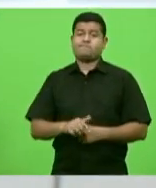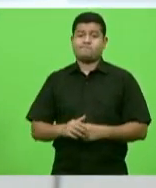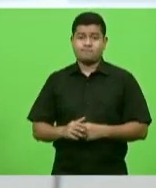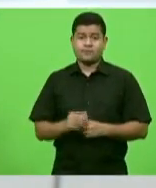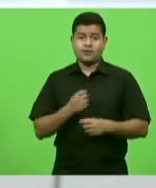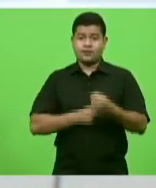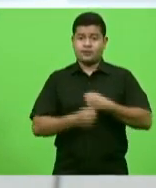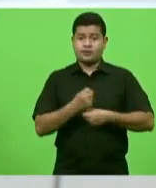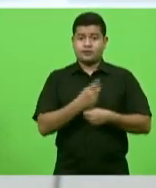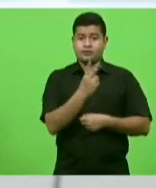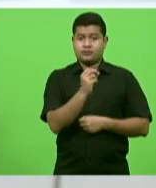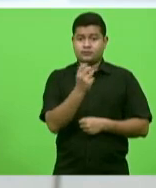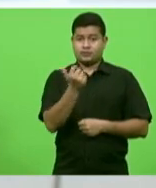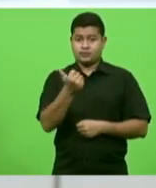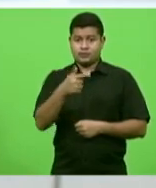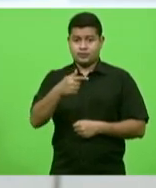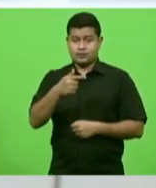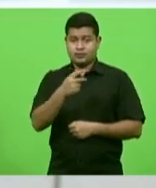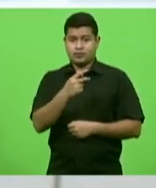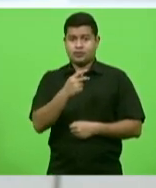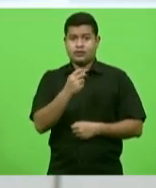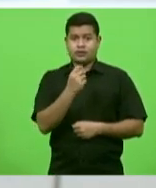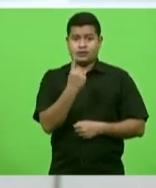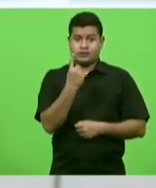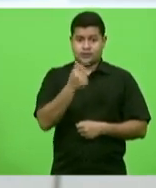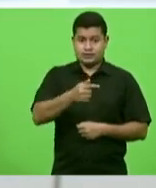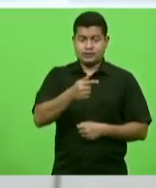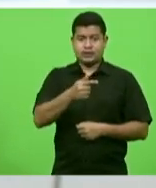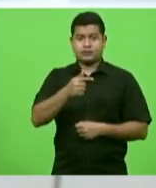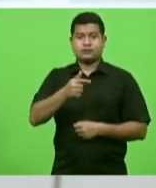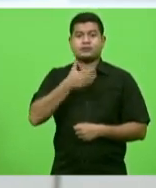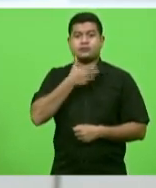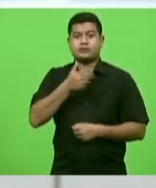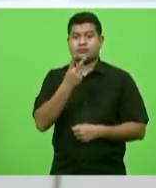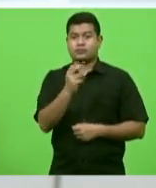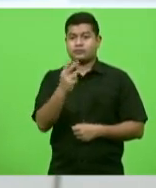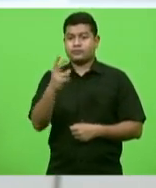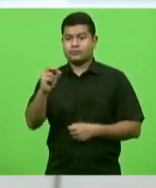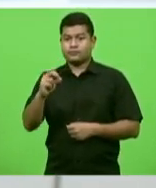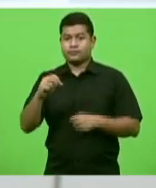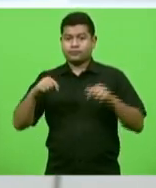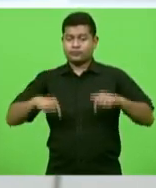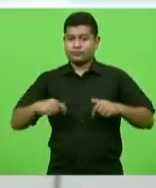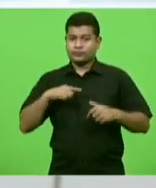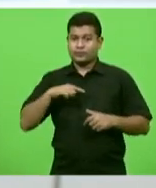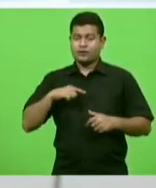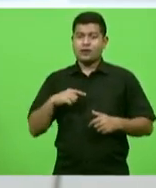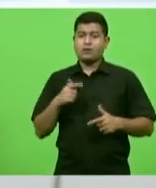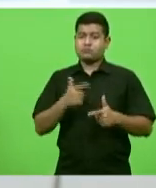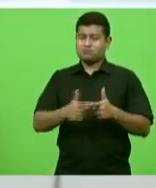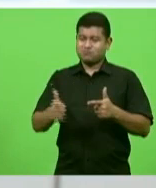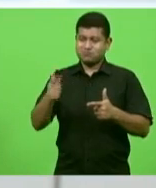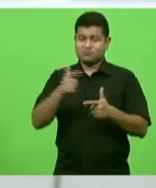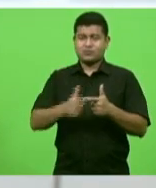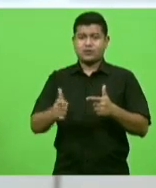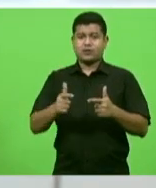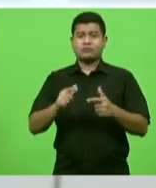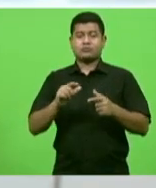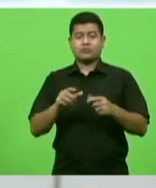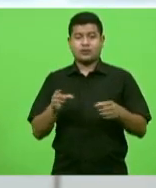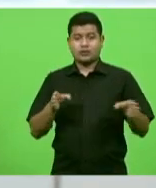passou por Santa Catarina movimento Rebelde que abalou as estruturas do Poder